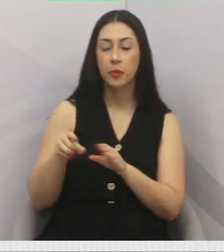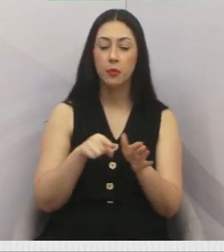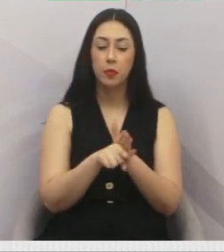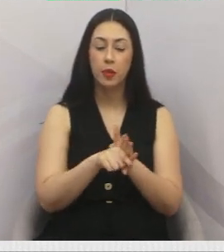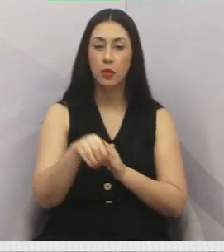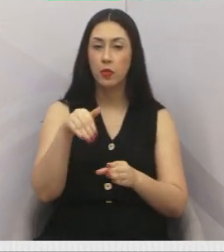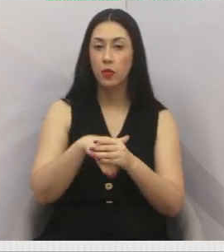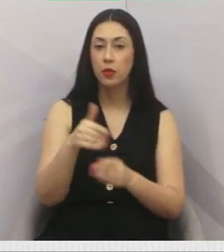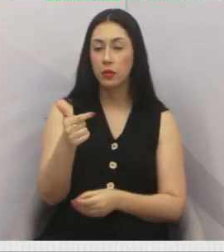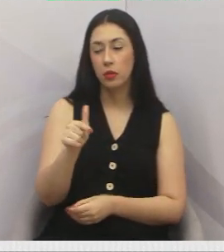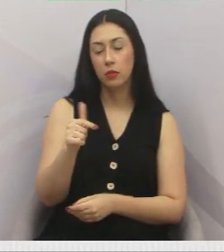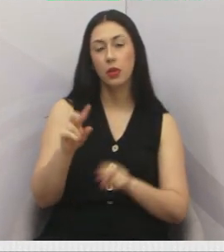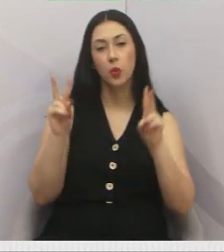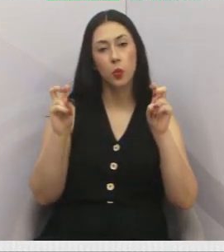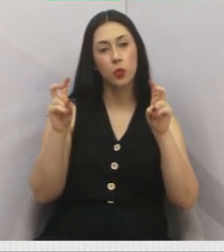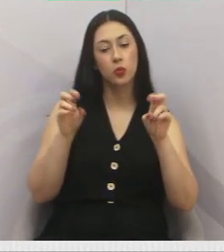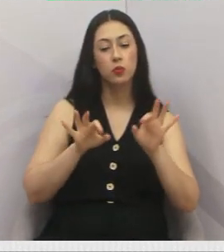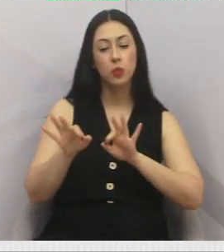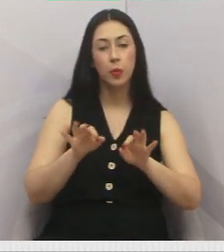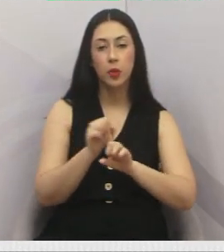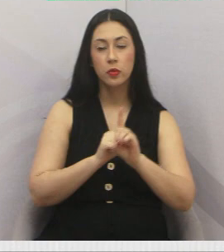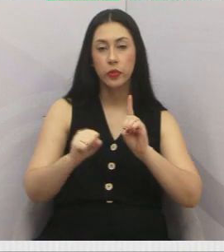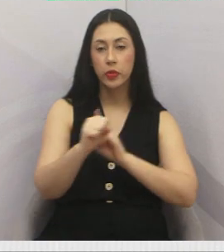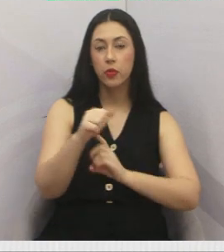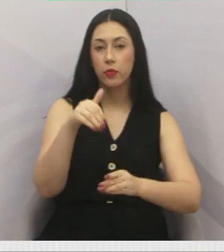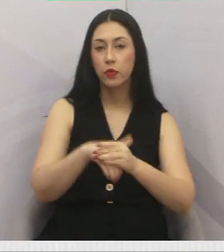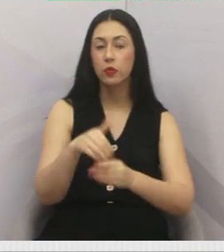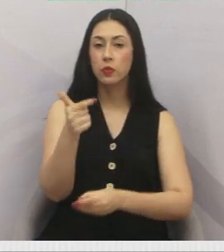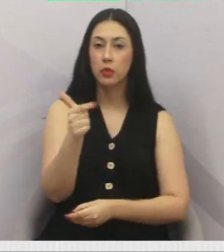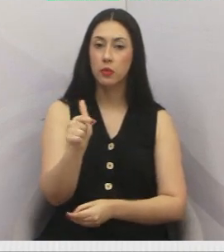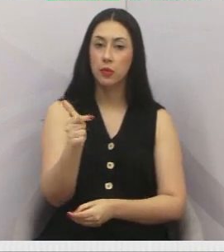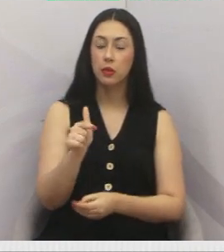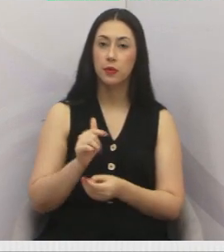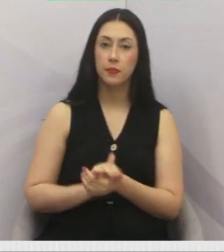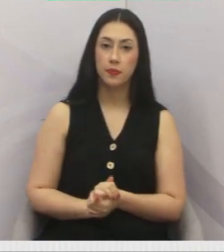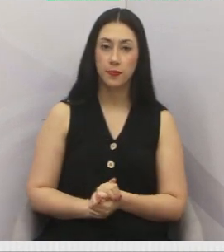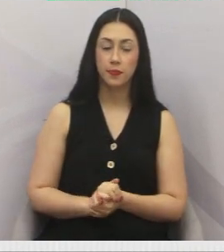voto em branco. Segmento organização da sociedade civil, voto em branco.